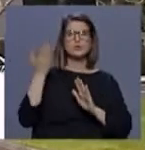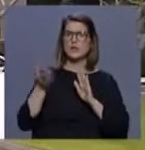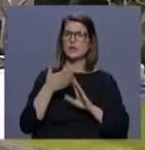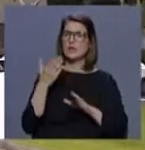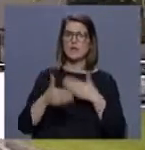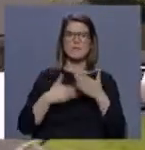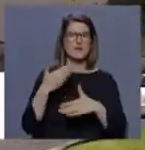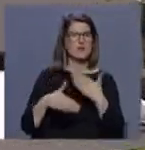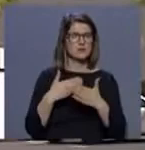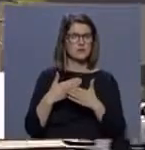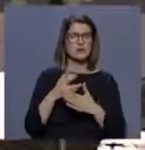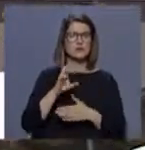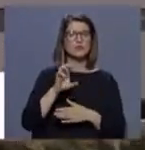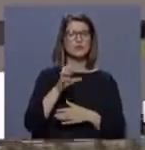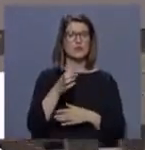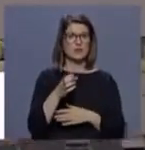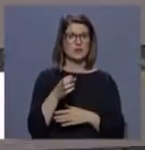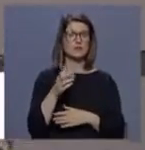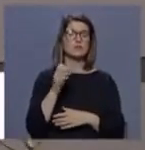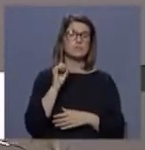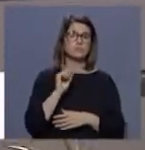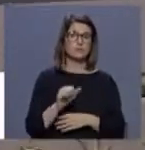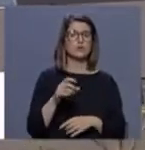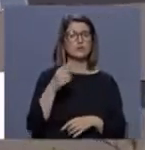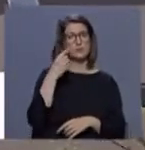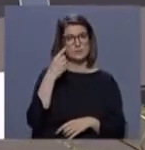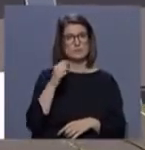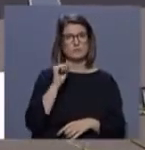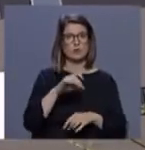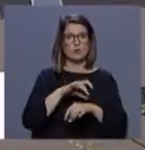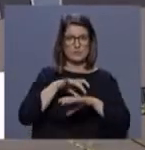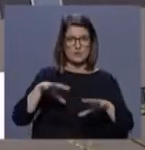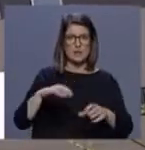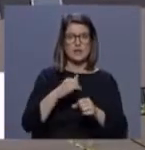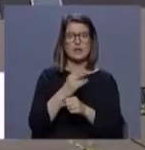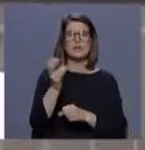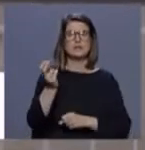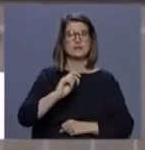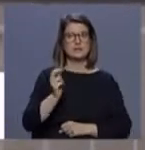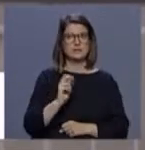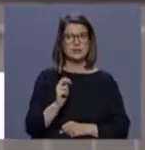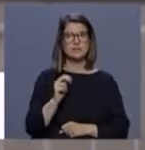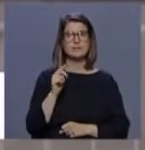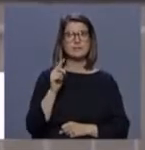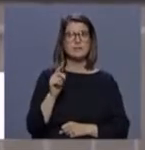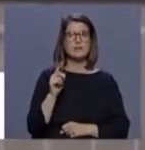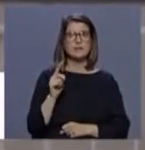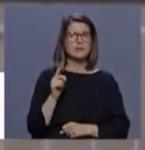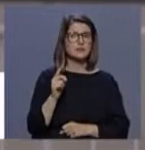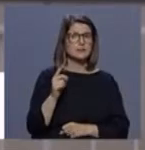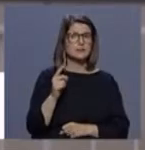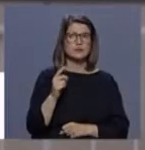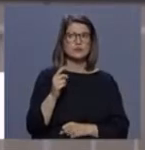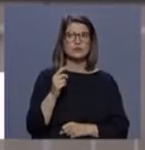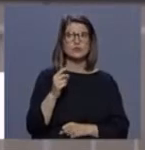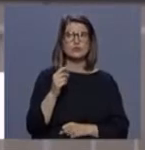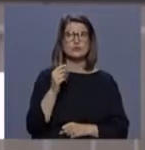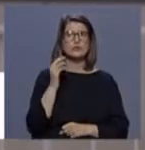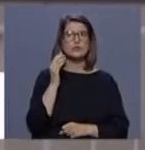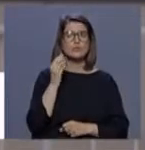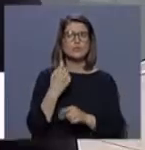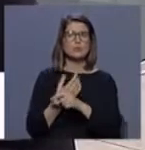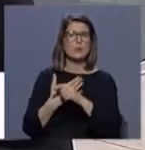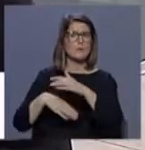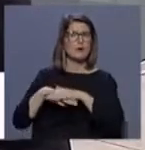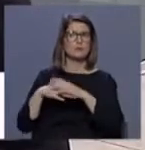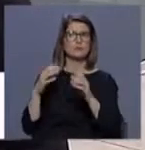meios. A nível regional, e no caso particular do Hospital de Santo Espírito da Ilha Terceira, os recursos não foram escutados. Para o